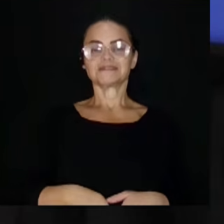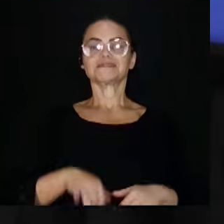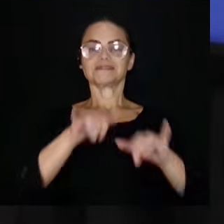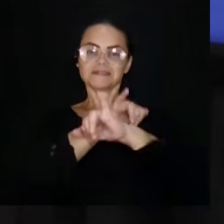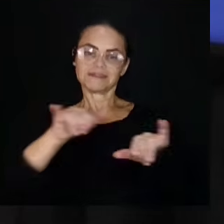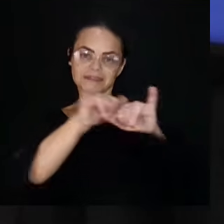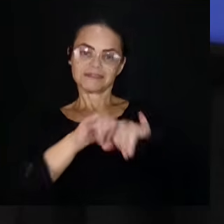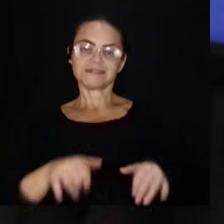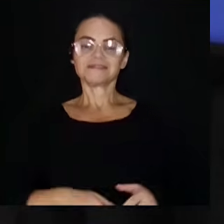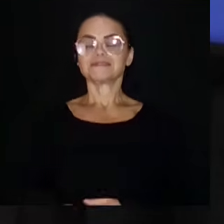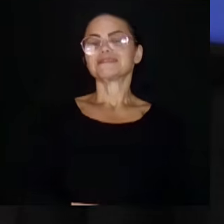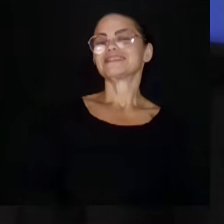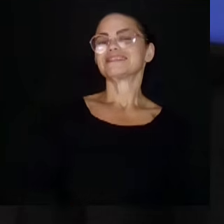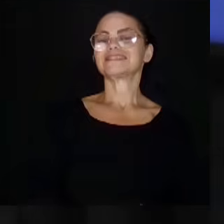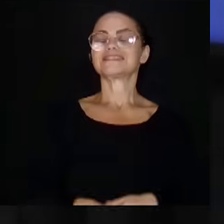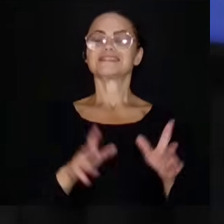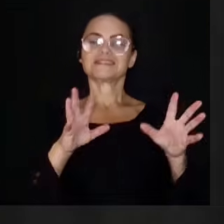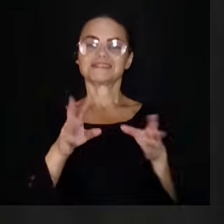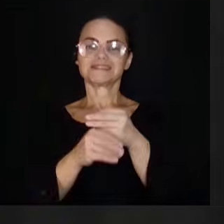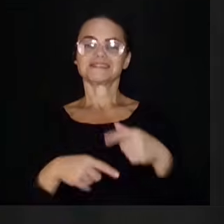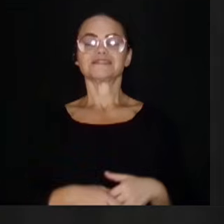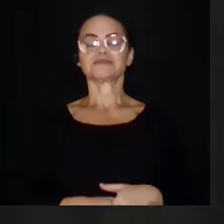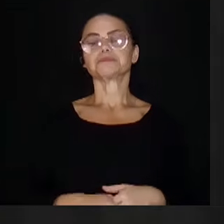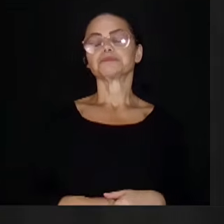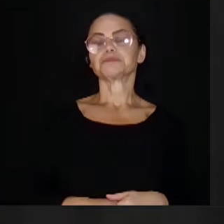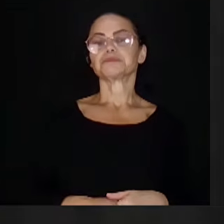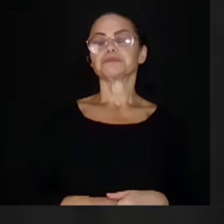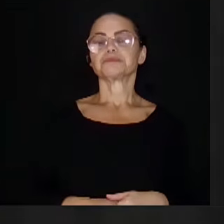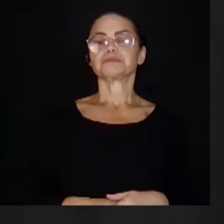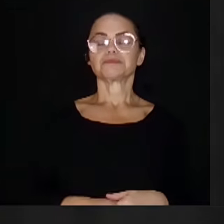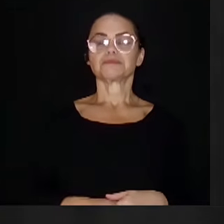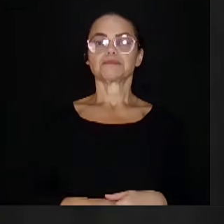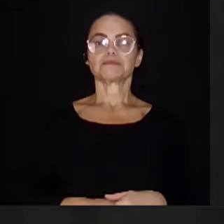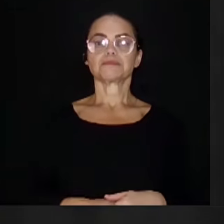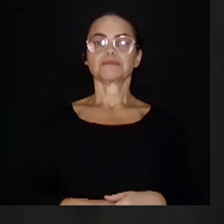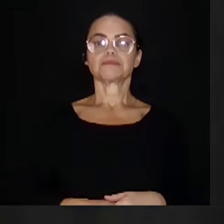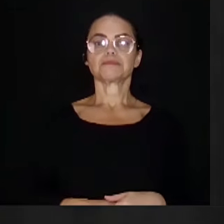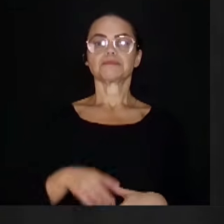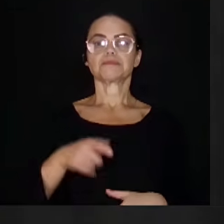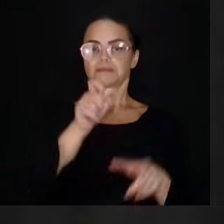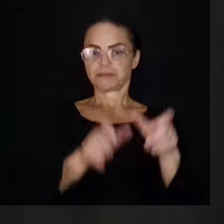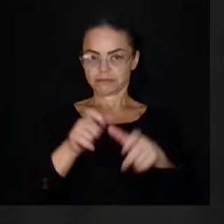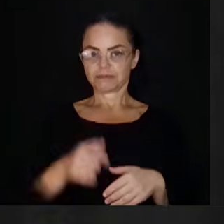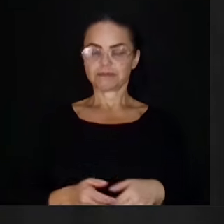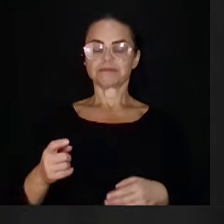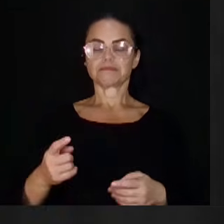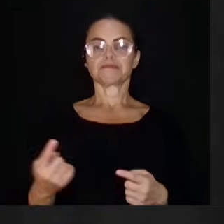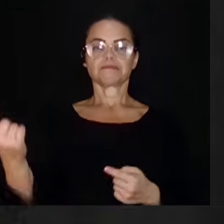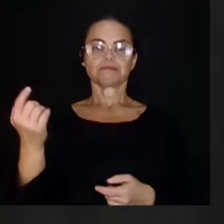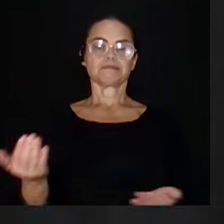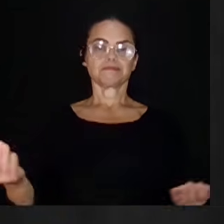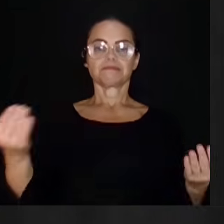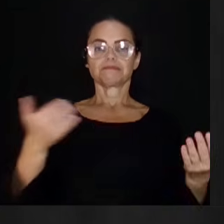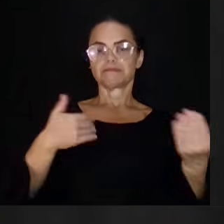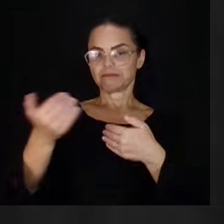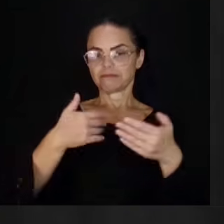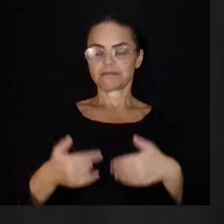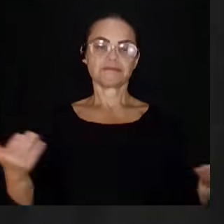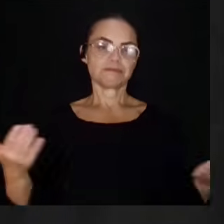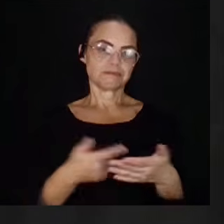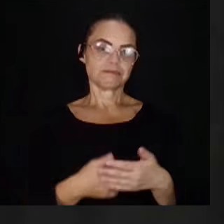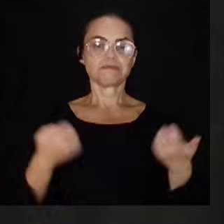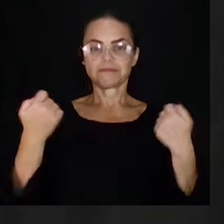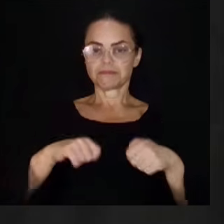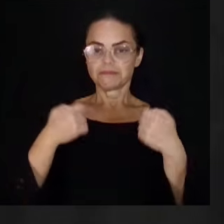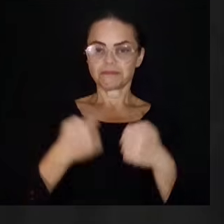gente finalizar. Tá. Eu penso assim, as pessoas que estão chegando hoje, né, acho que a gente precisa entender